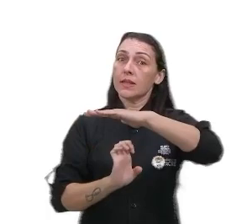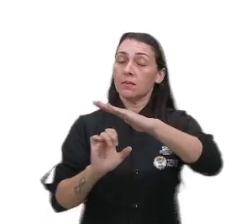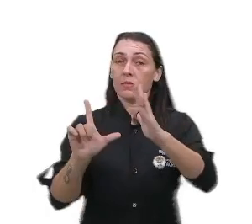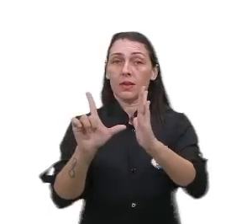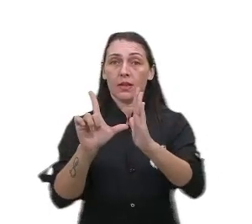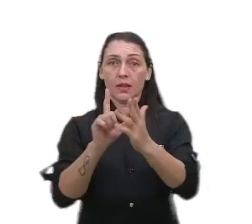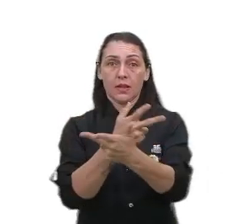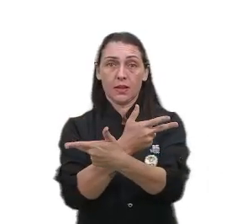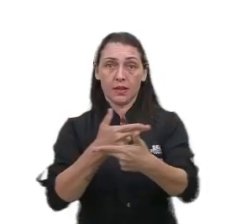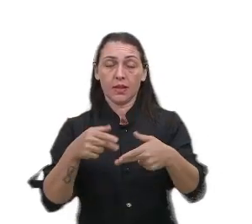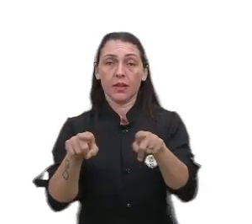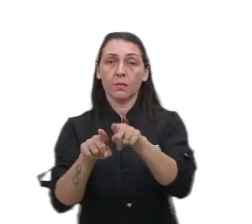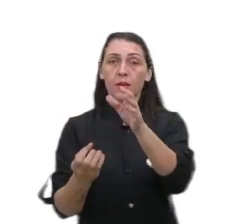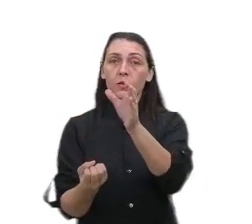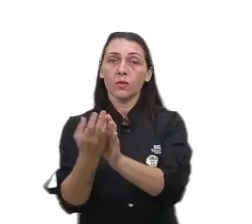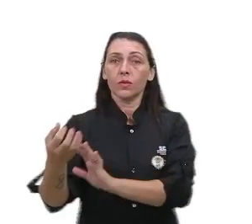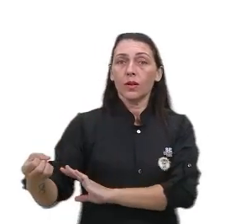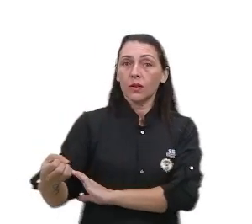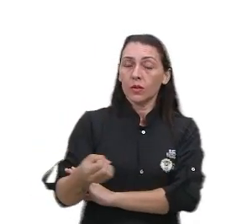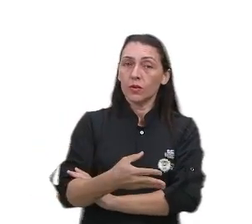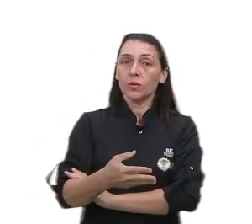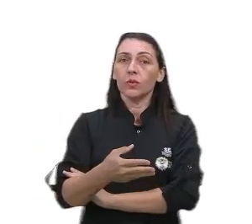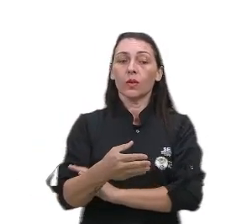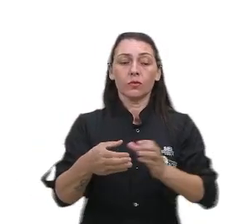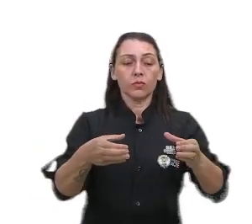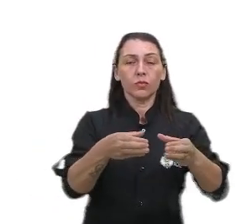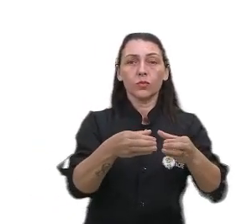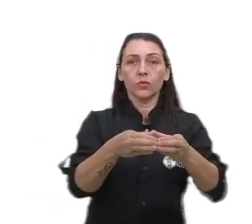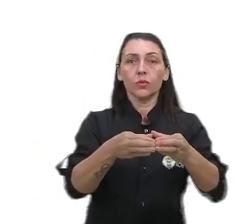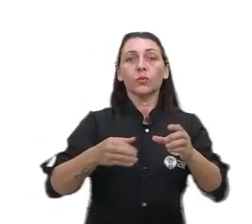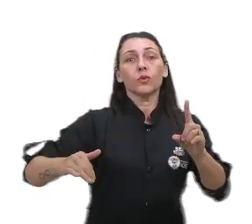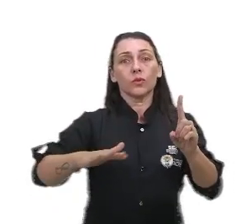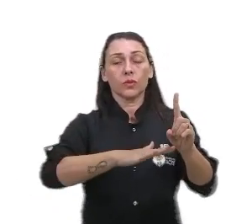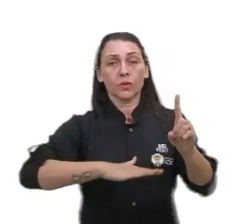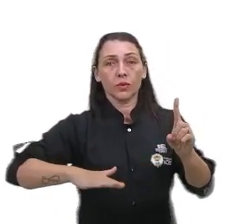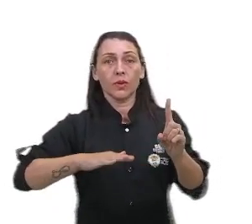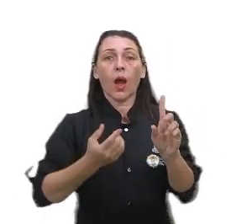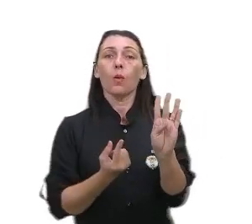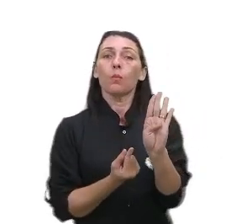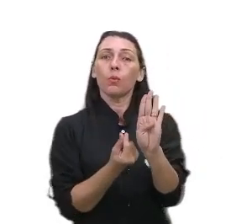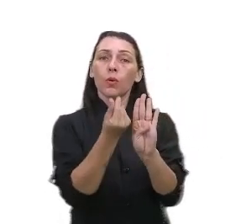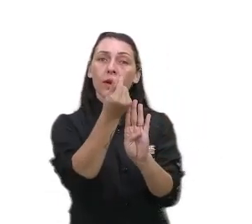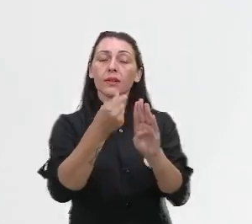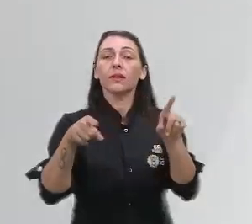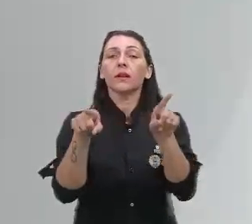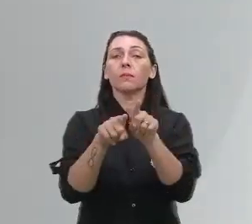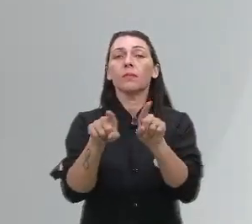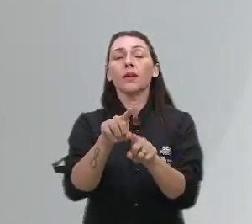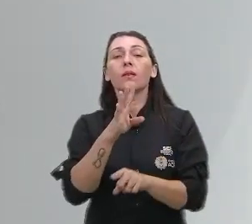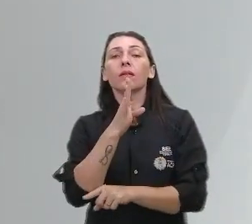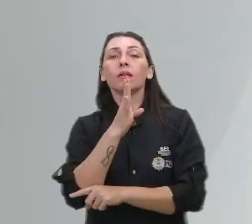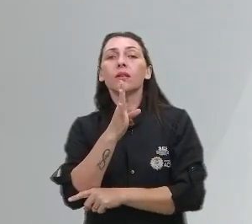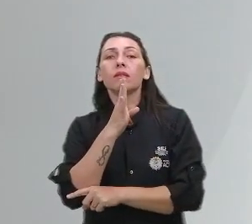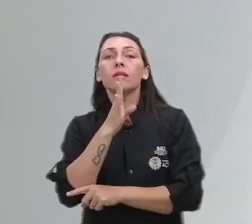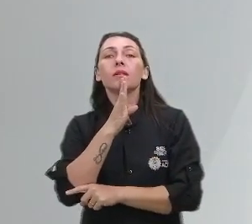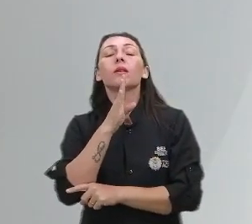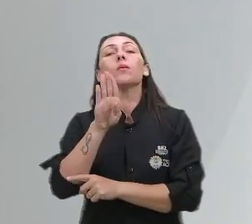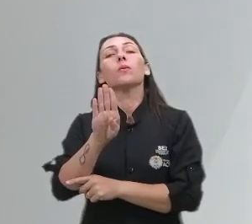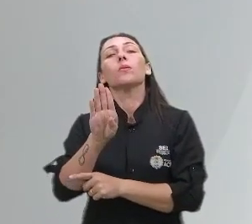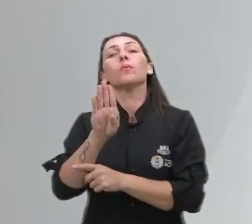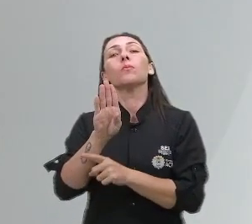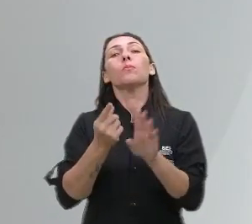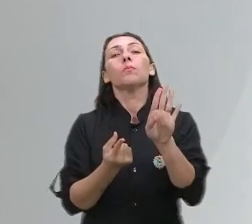com ele surge uma nova classe social, chamada aí de burgueses, também conhecida como